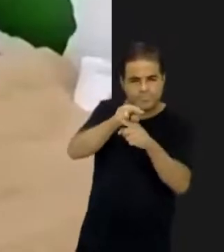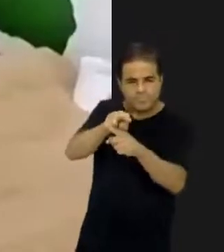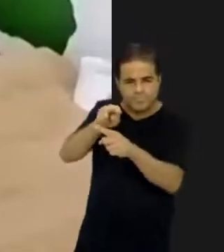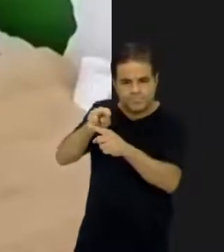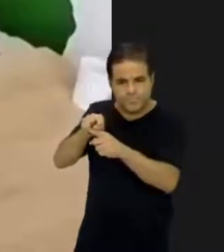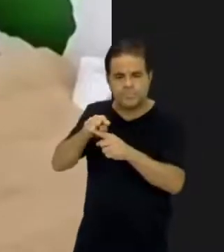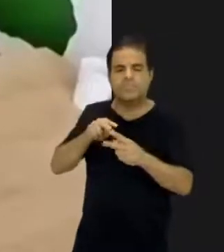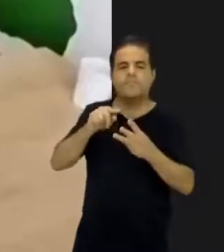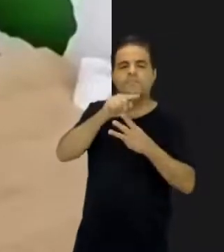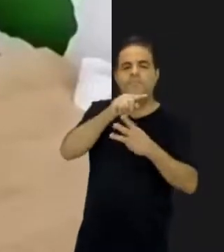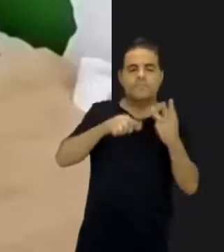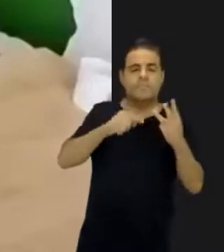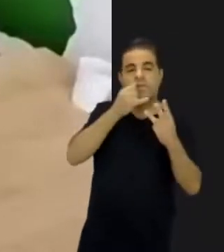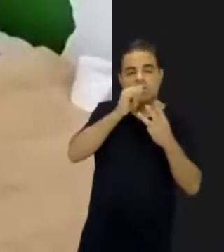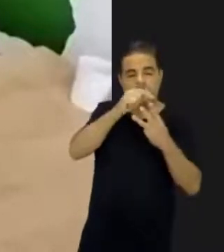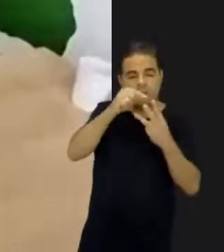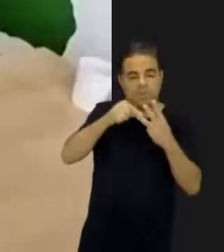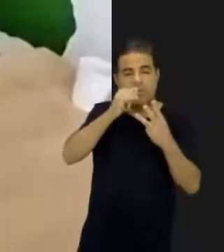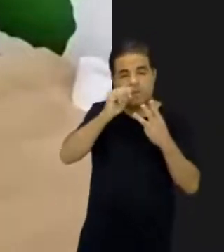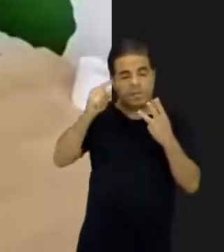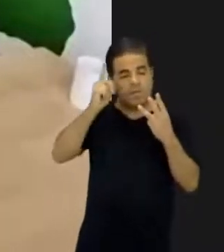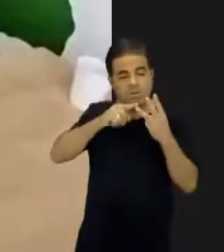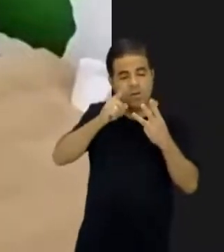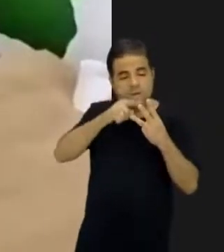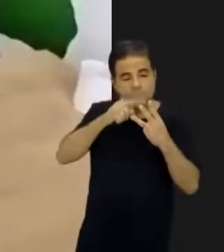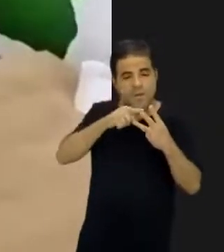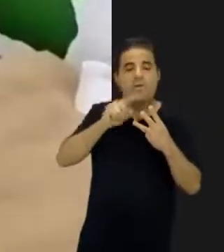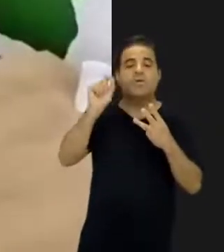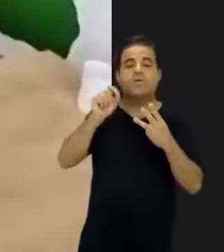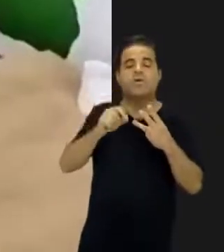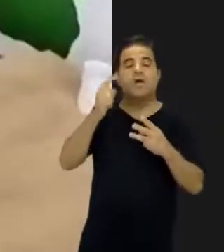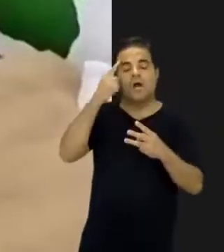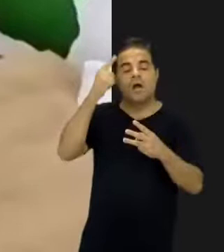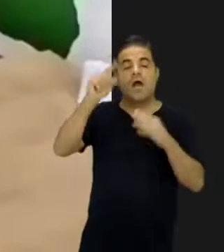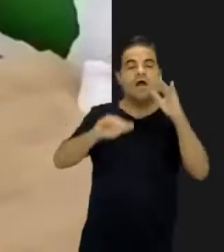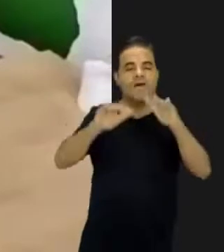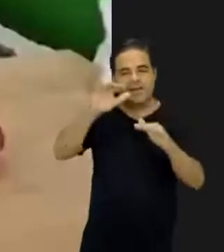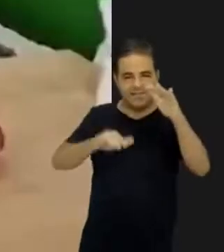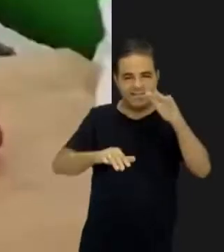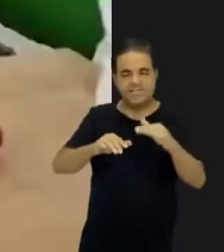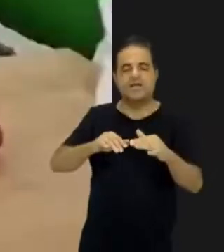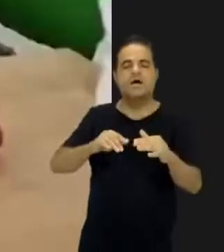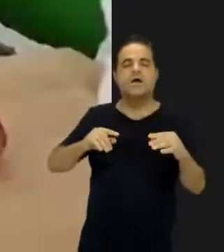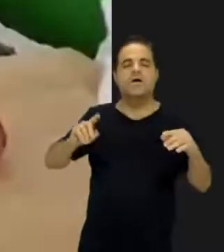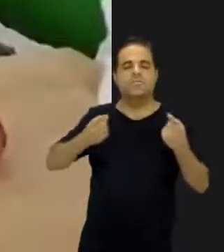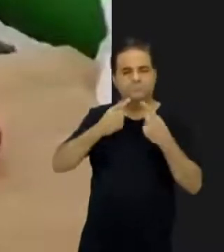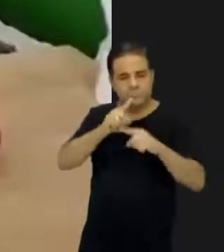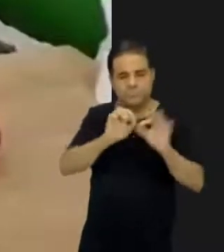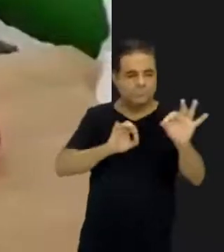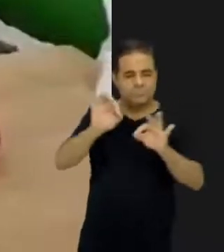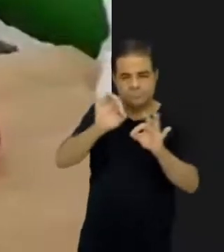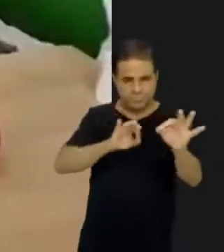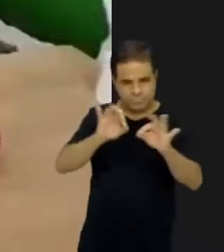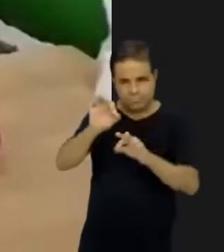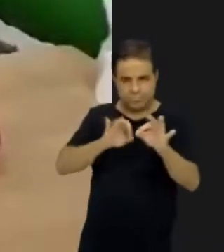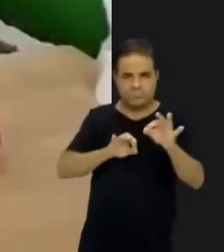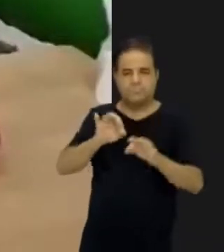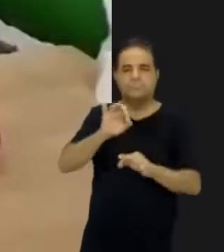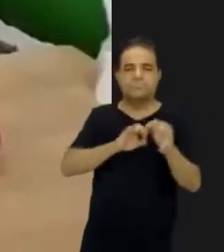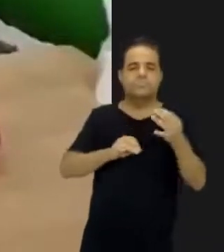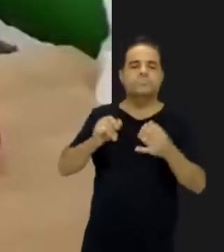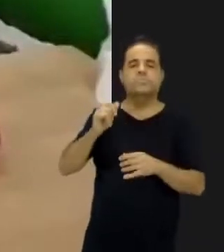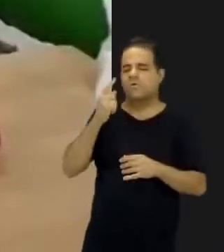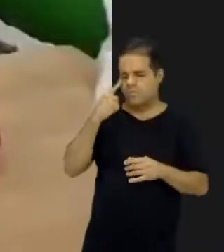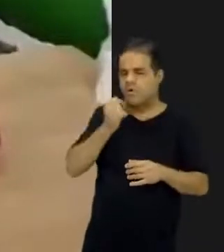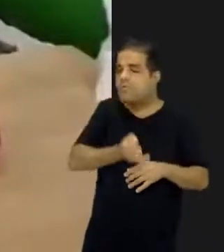os dois é da energia, o no meio é onde que eu vou fazer aquela variação da corrente, quer dizer, eu vou ajustar a minha tensão. Vamos fazer